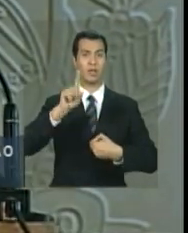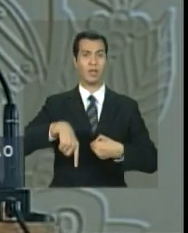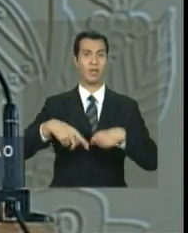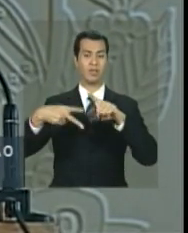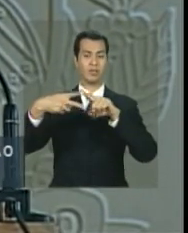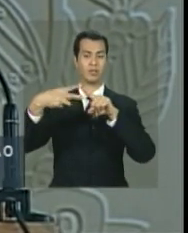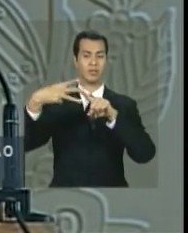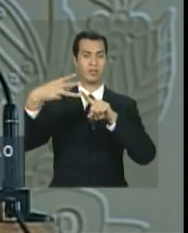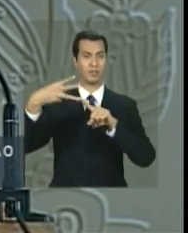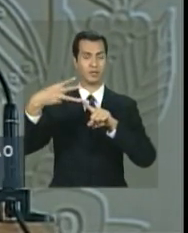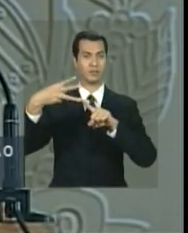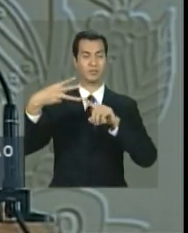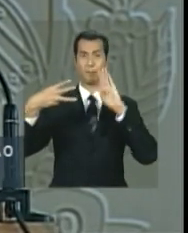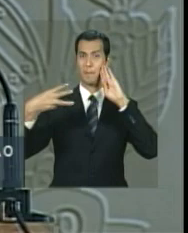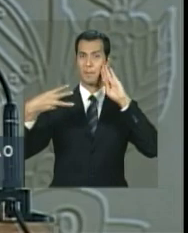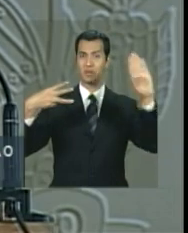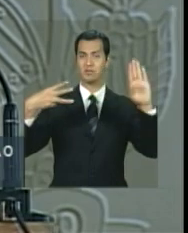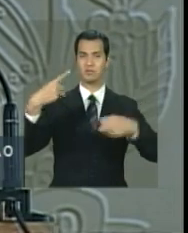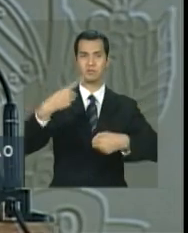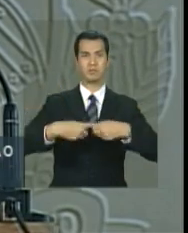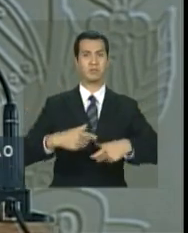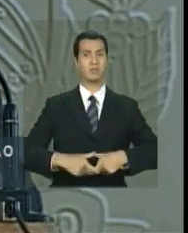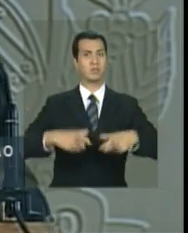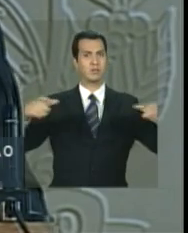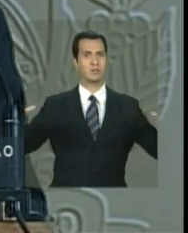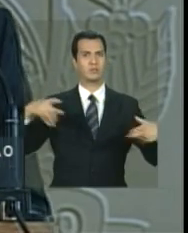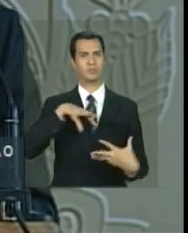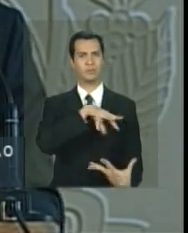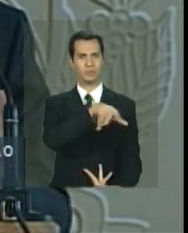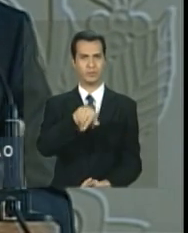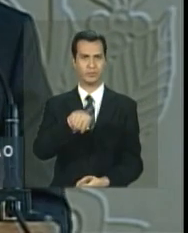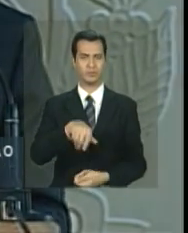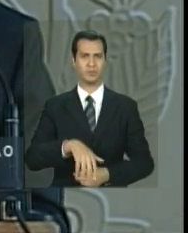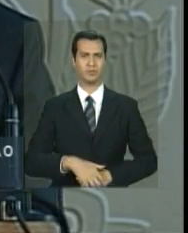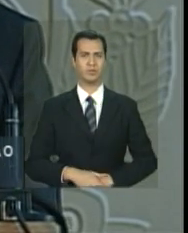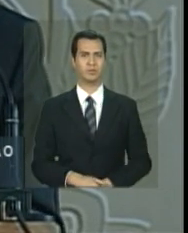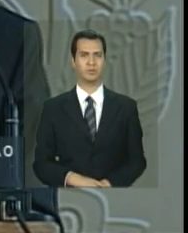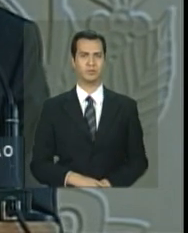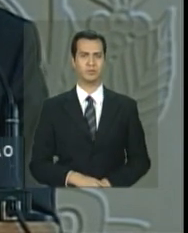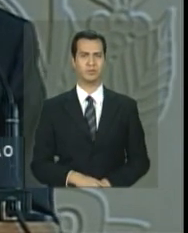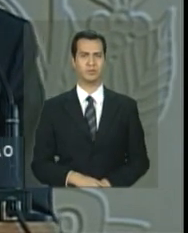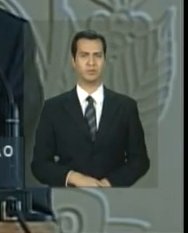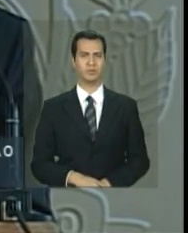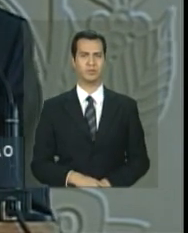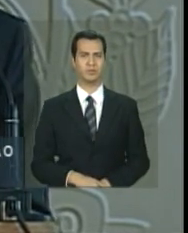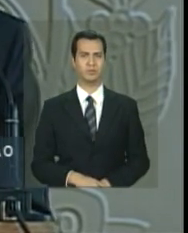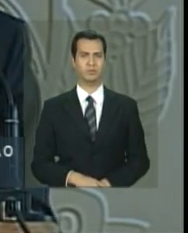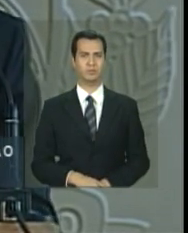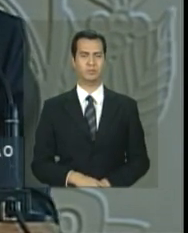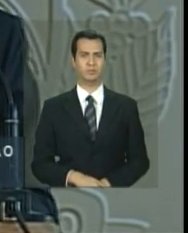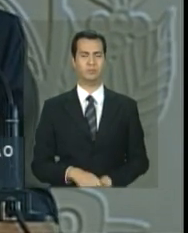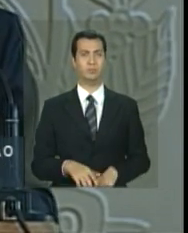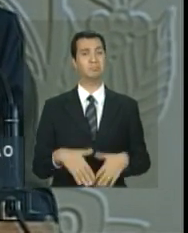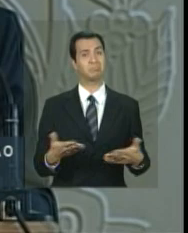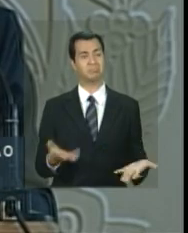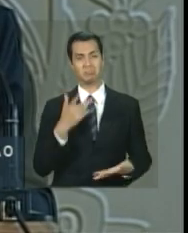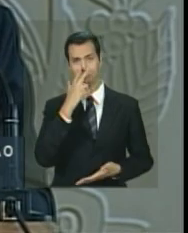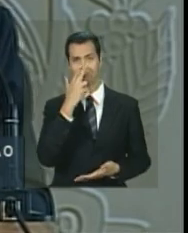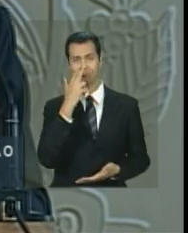metrópole mundial. E talvez uma marca de São Paulo seja